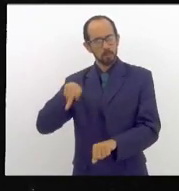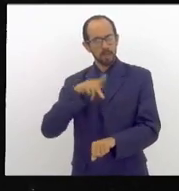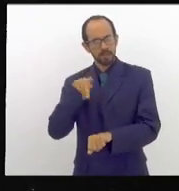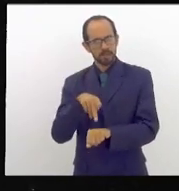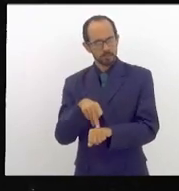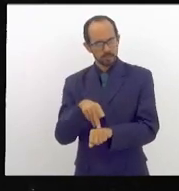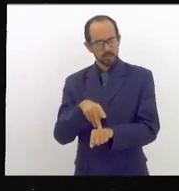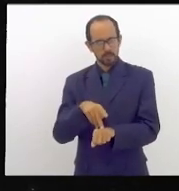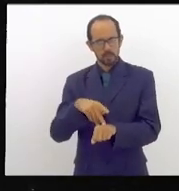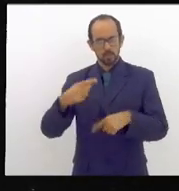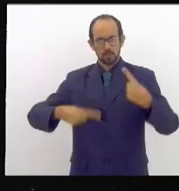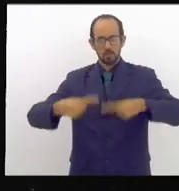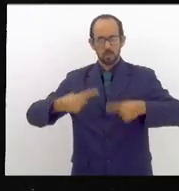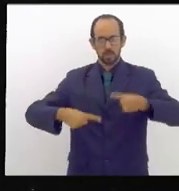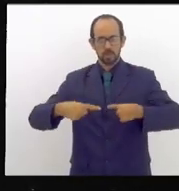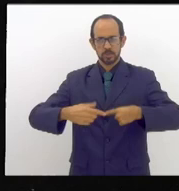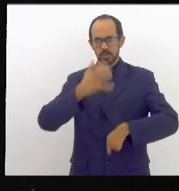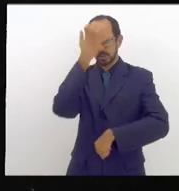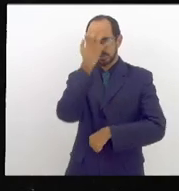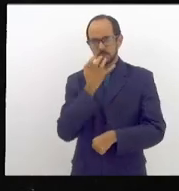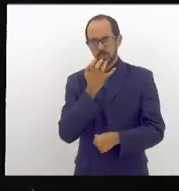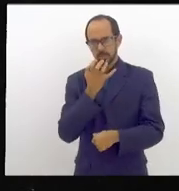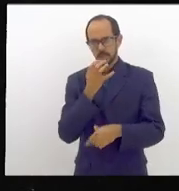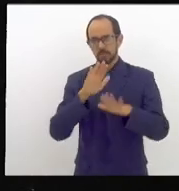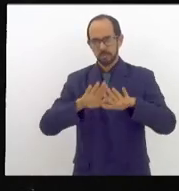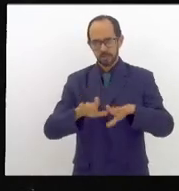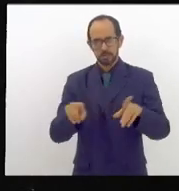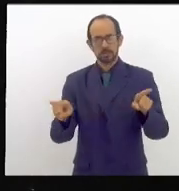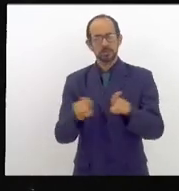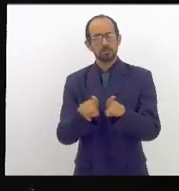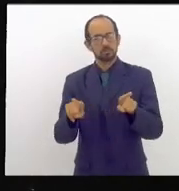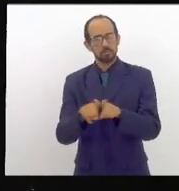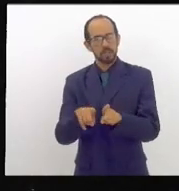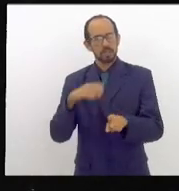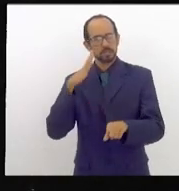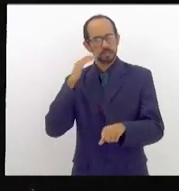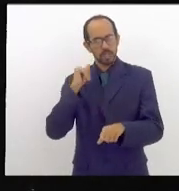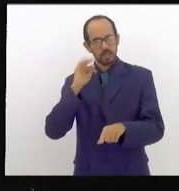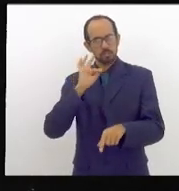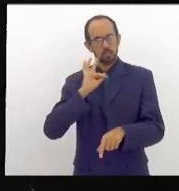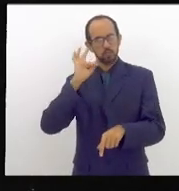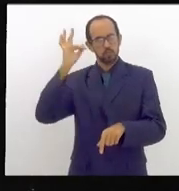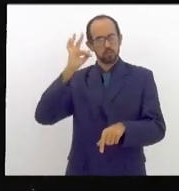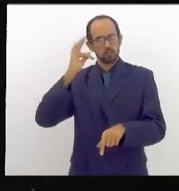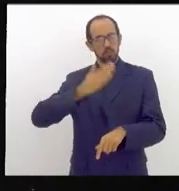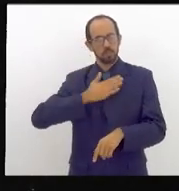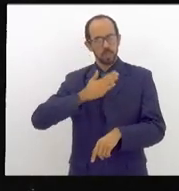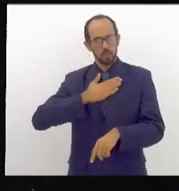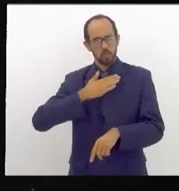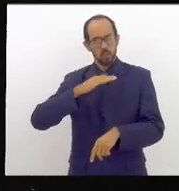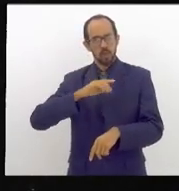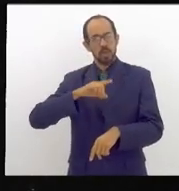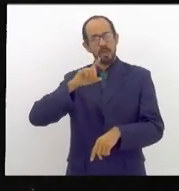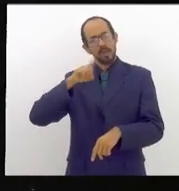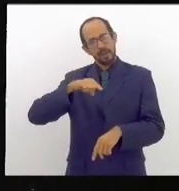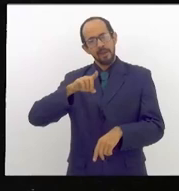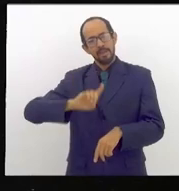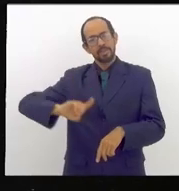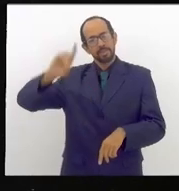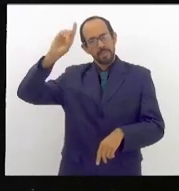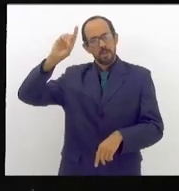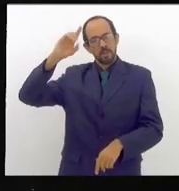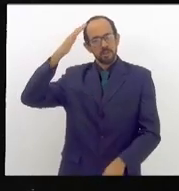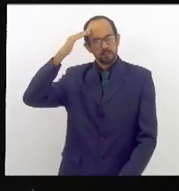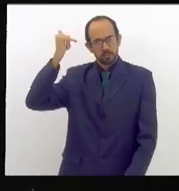uma política séria Mas eu também sei que o meu futuro está nas mãos de Deus como sempre